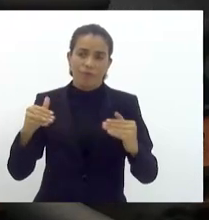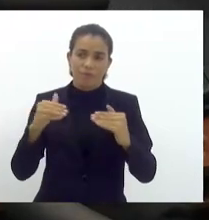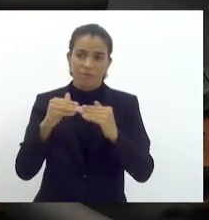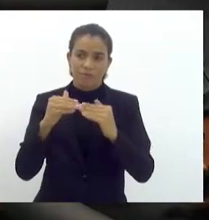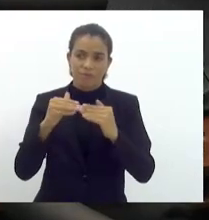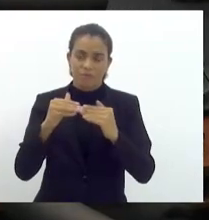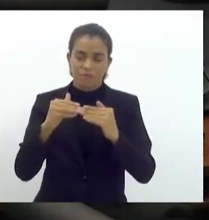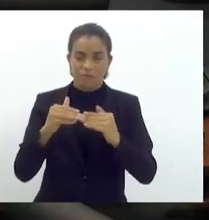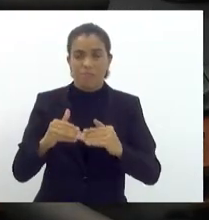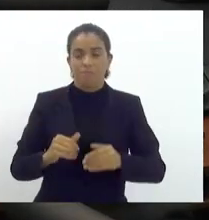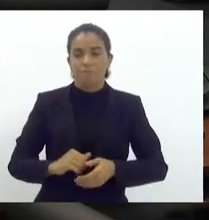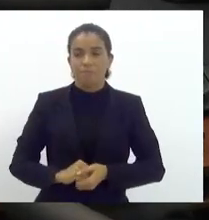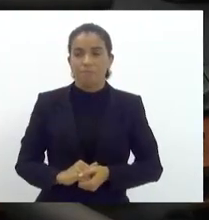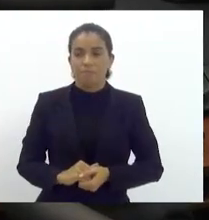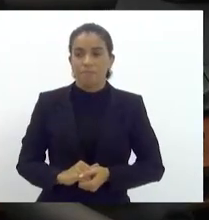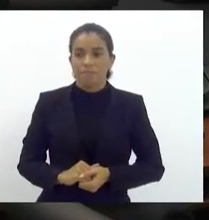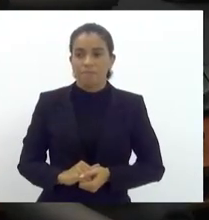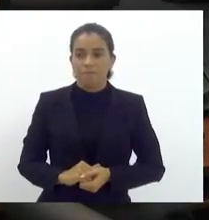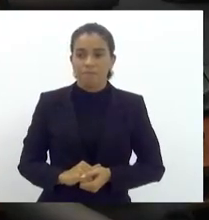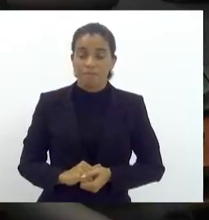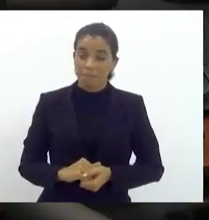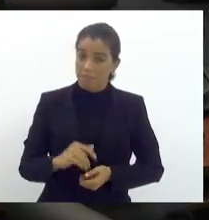Deputado municipal